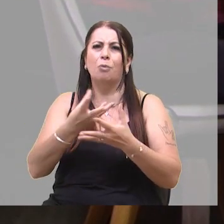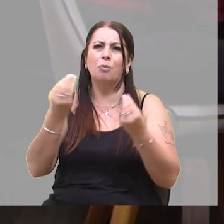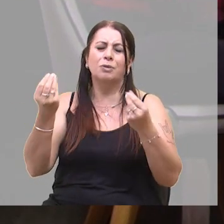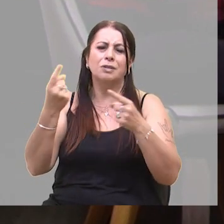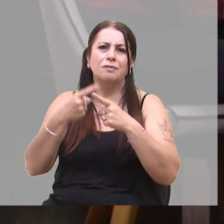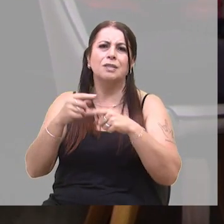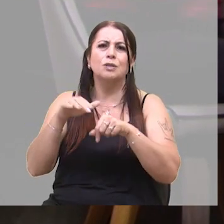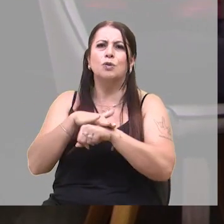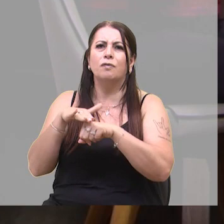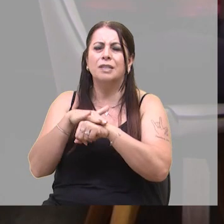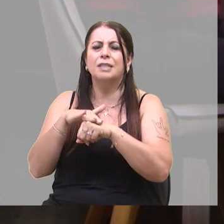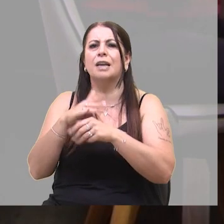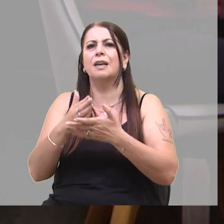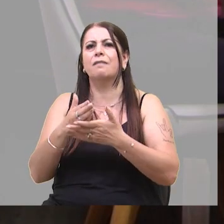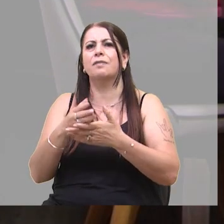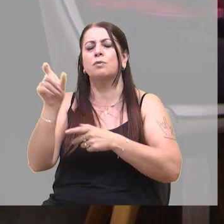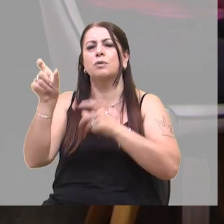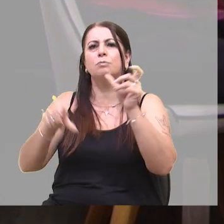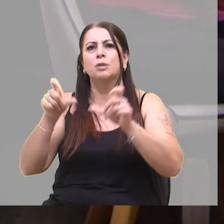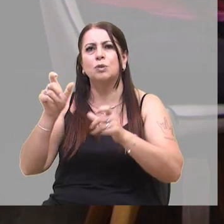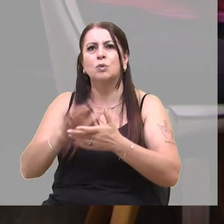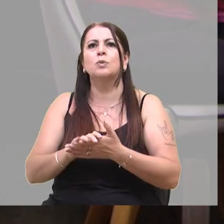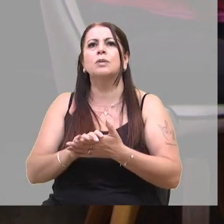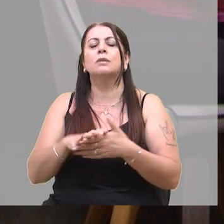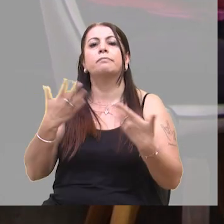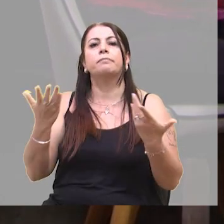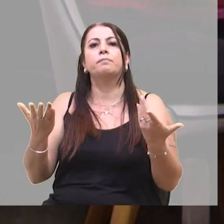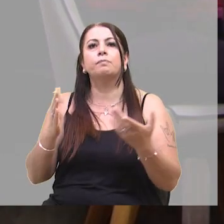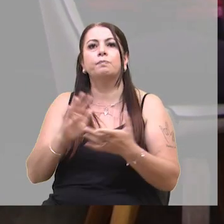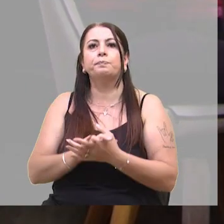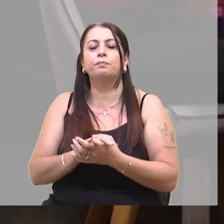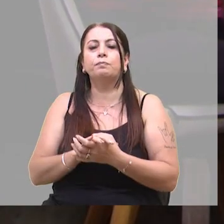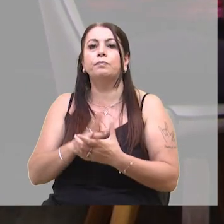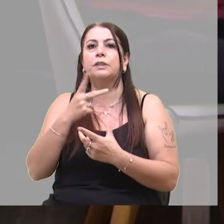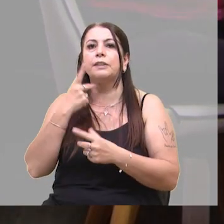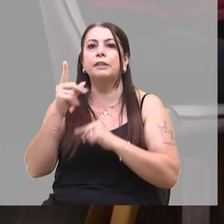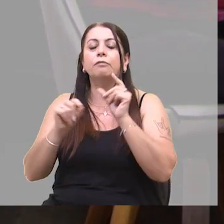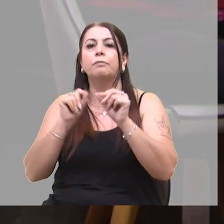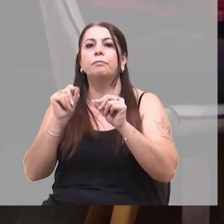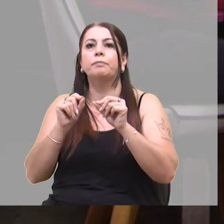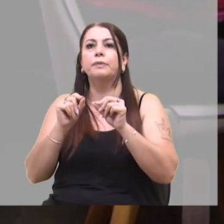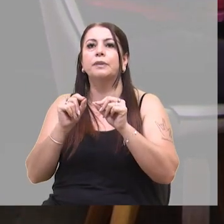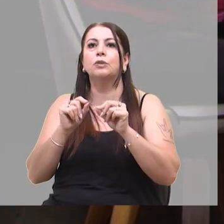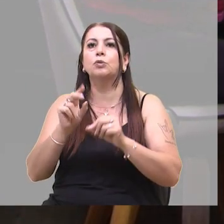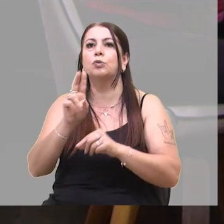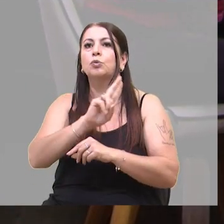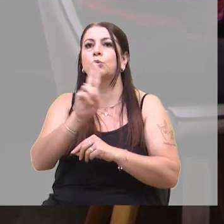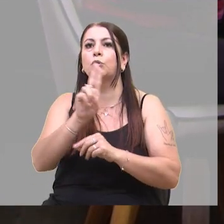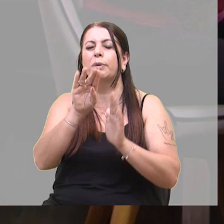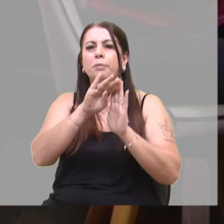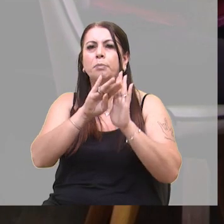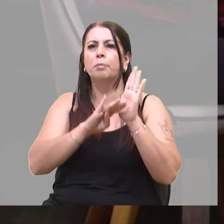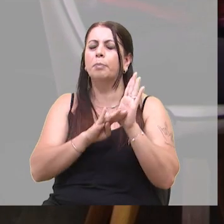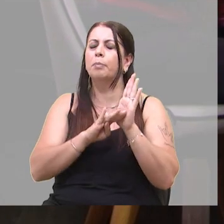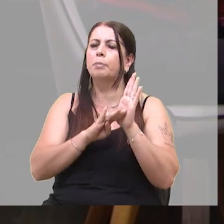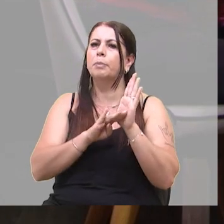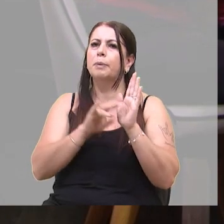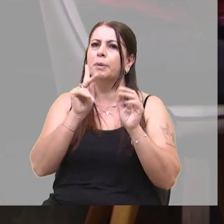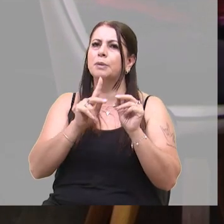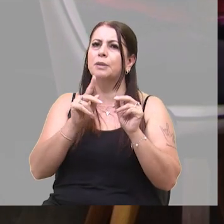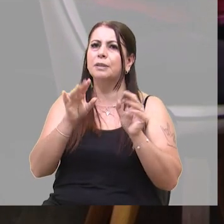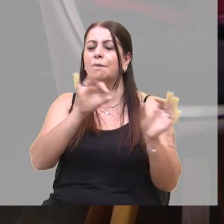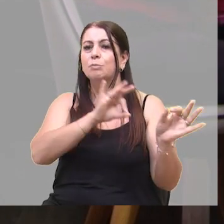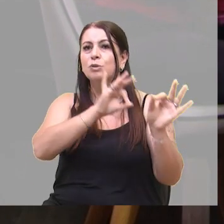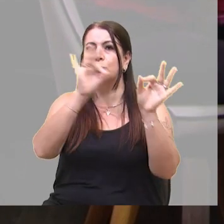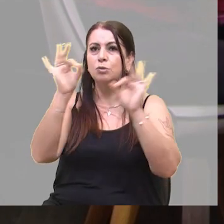nesses espaços, mesmo quando existem as oportunidades, né? Eu, por muitas vezes, conversava com as pessoas, assim, e aí